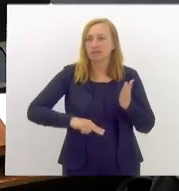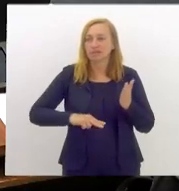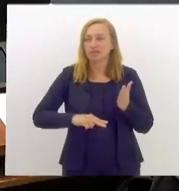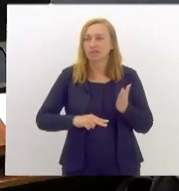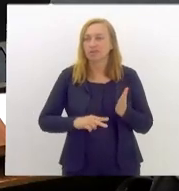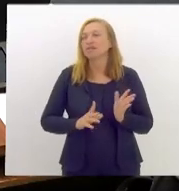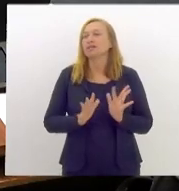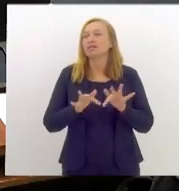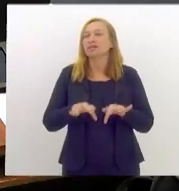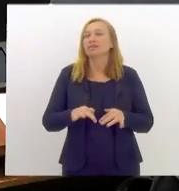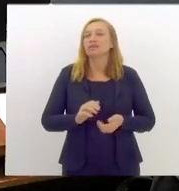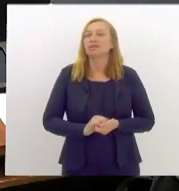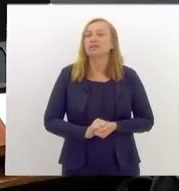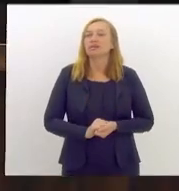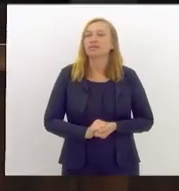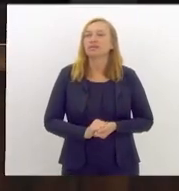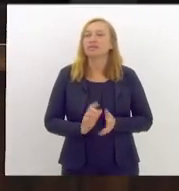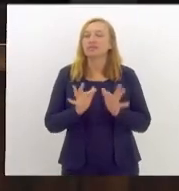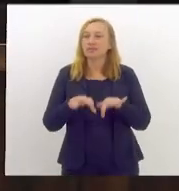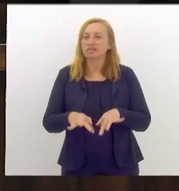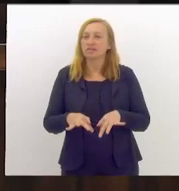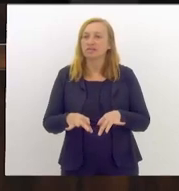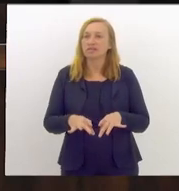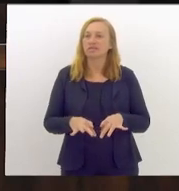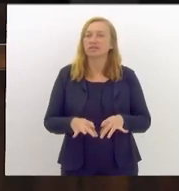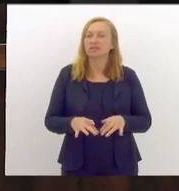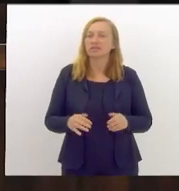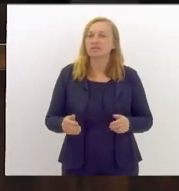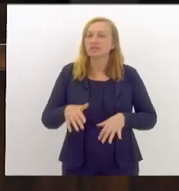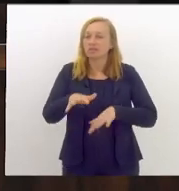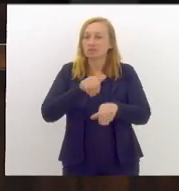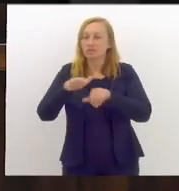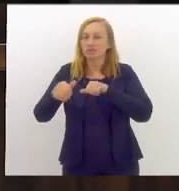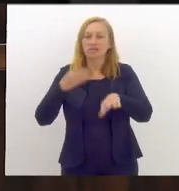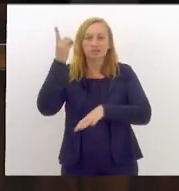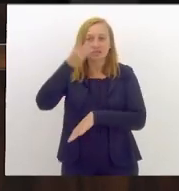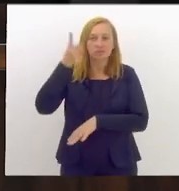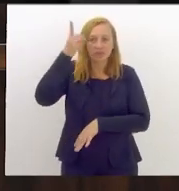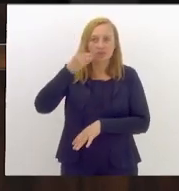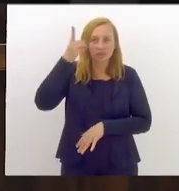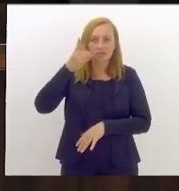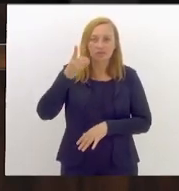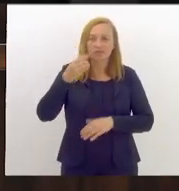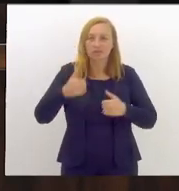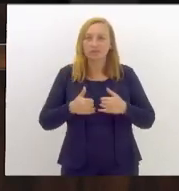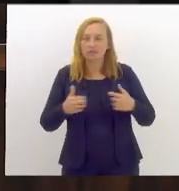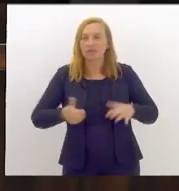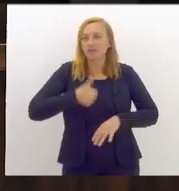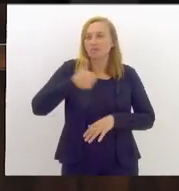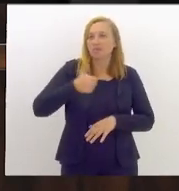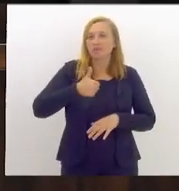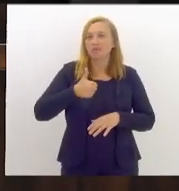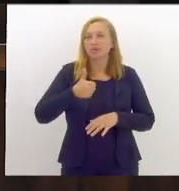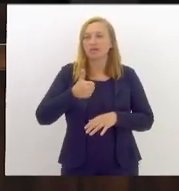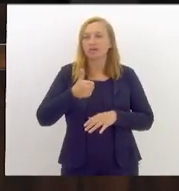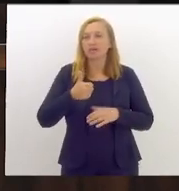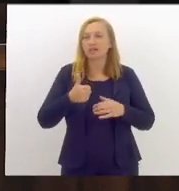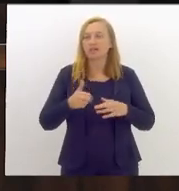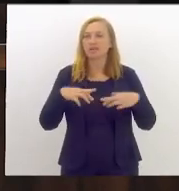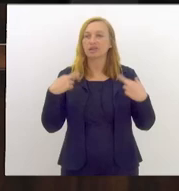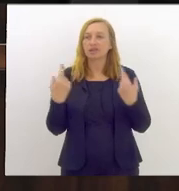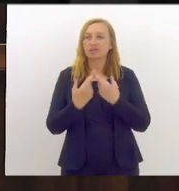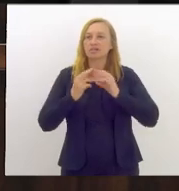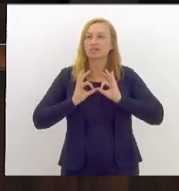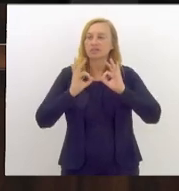é o presidente para finalizar ficam convocados os senhores deputados deputados para abertura da primeira sessão Legislativa